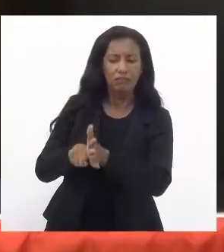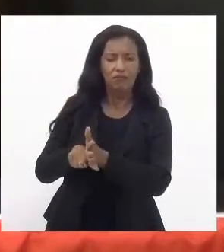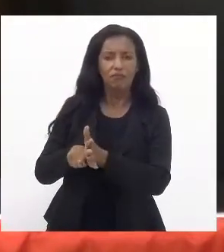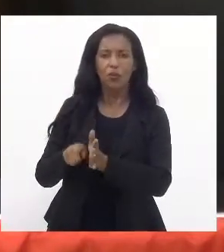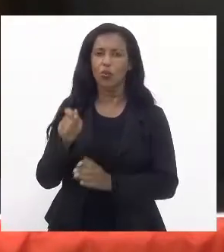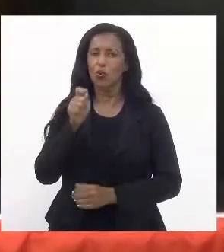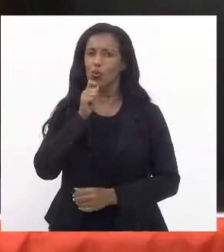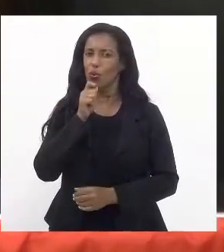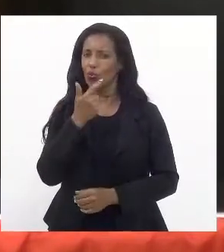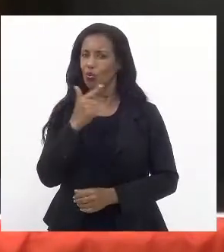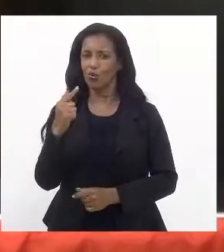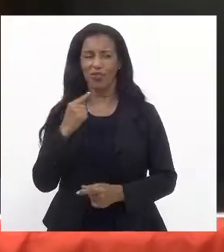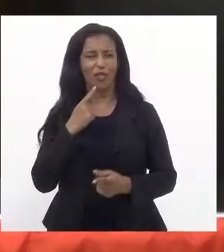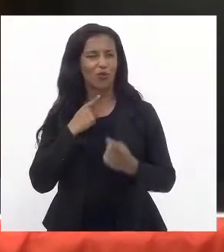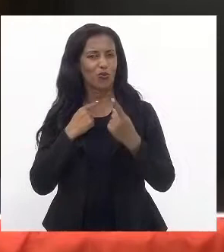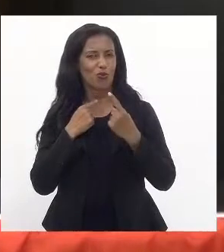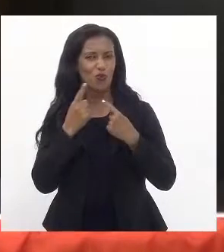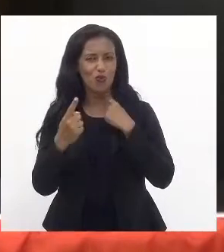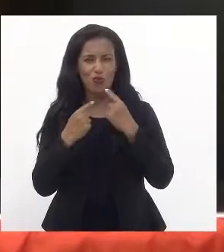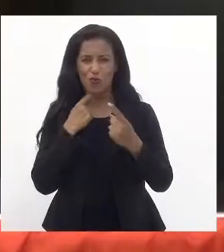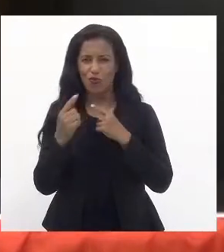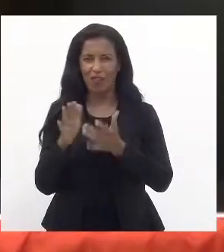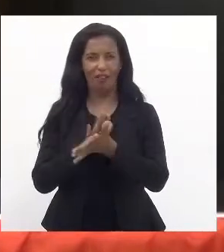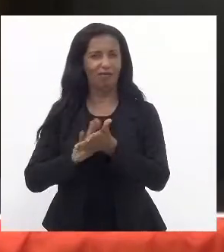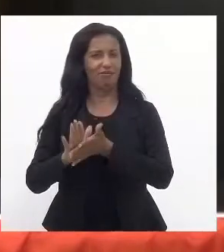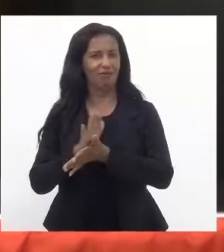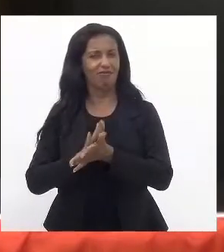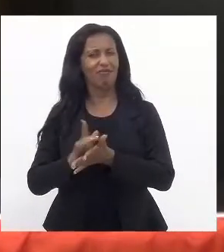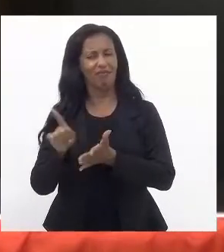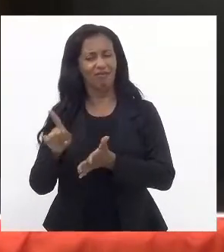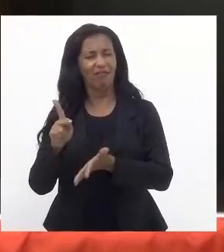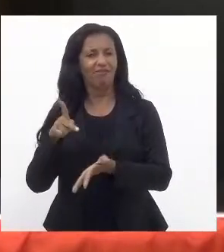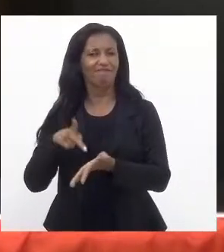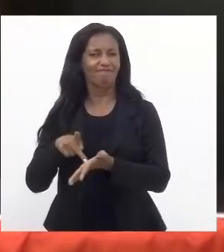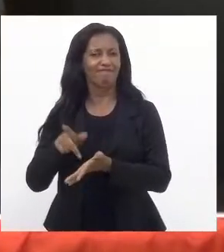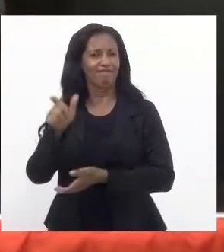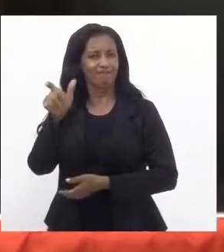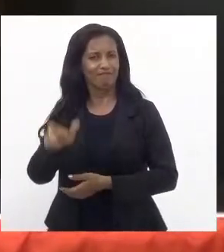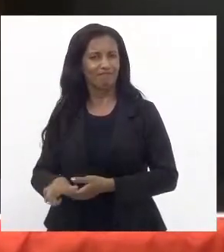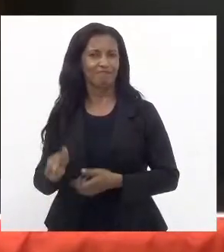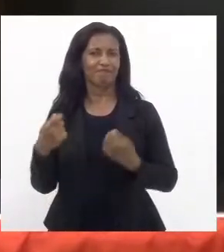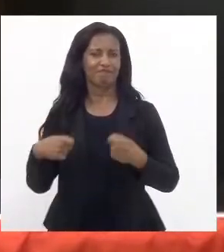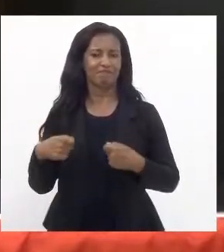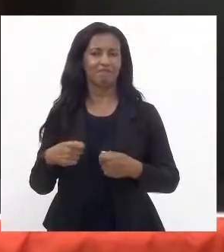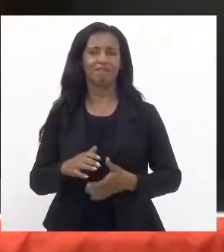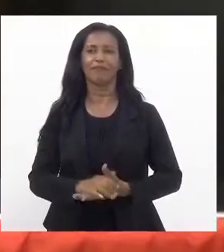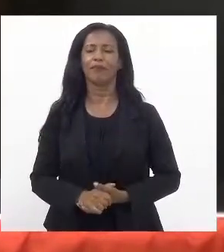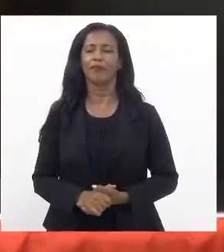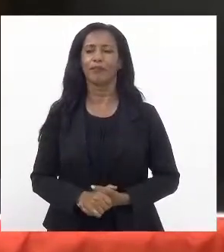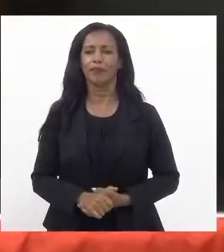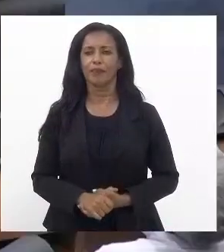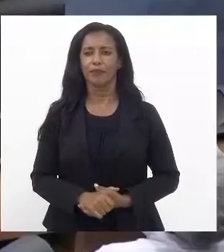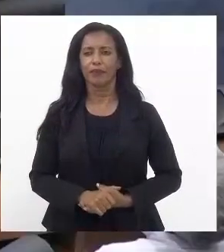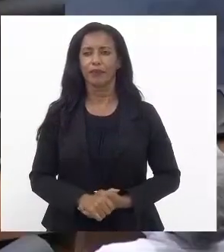tem dúvida que Vossa Excelência tem essa densidade necessária.